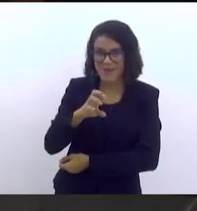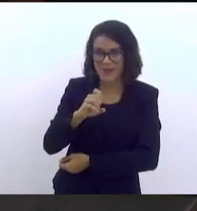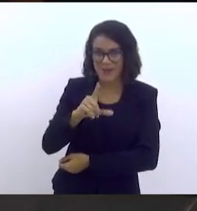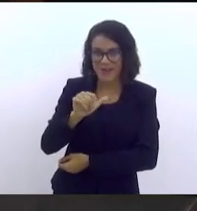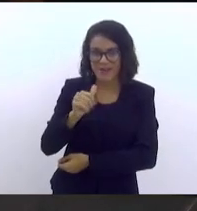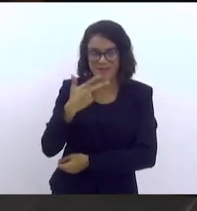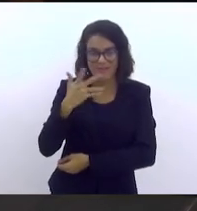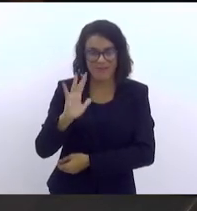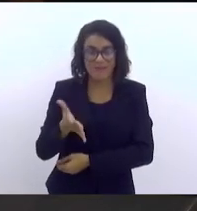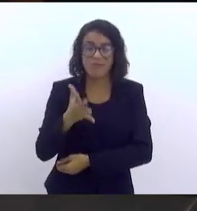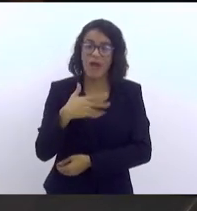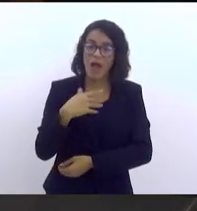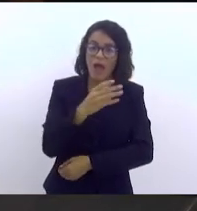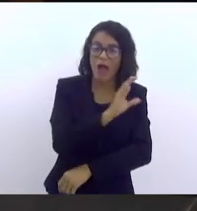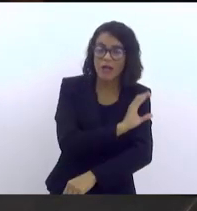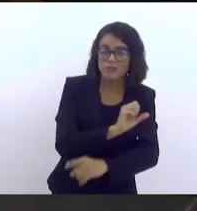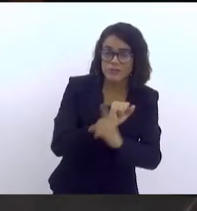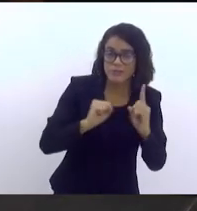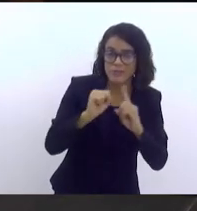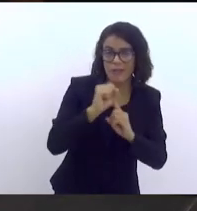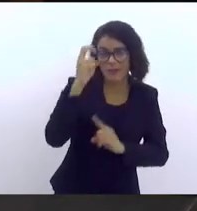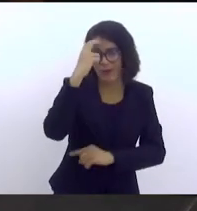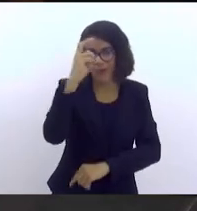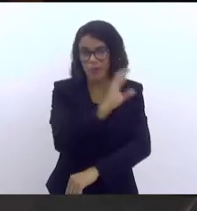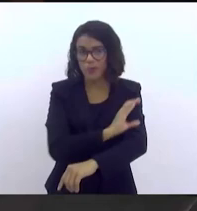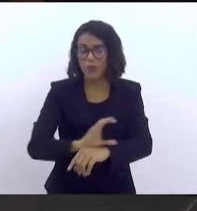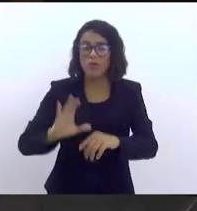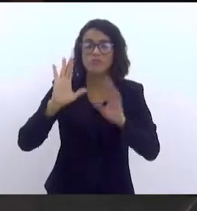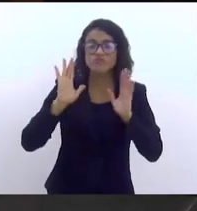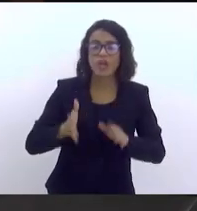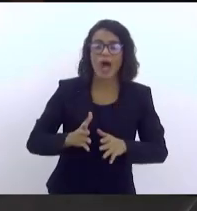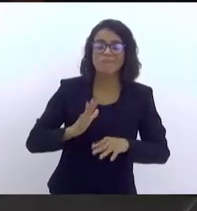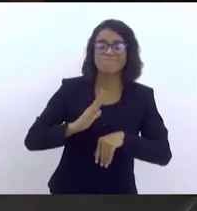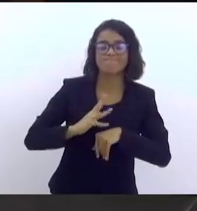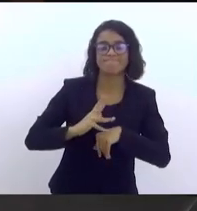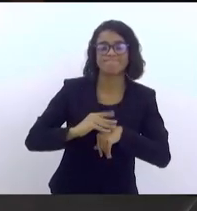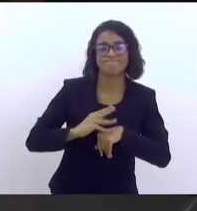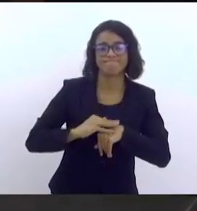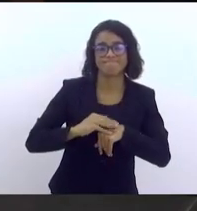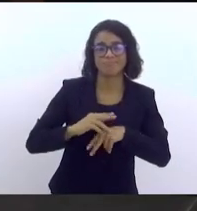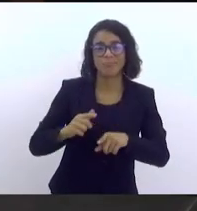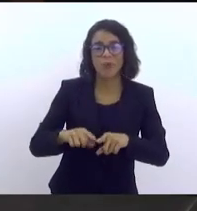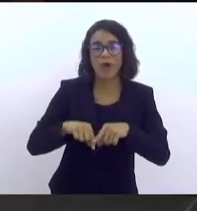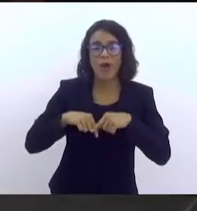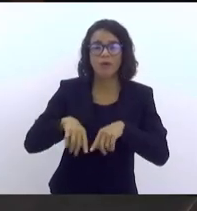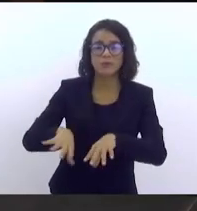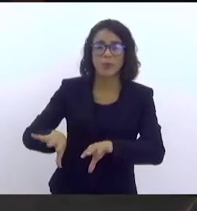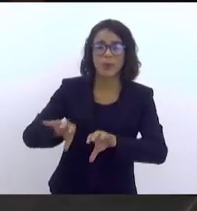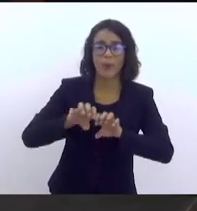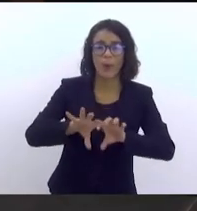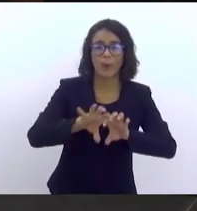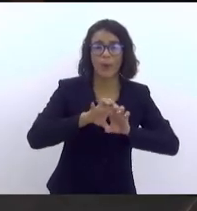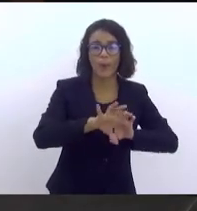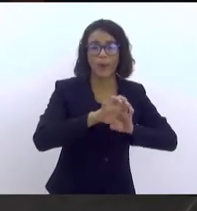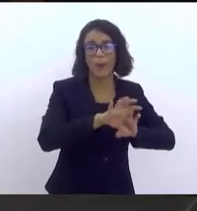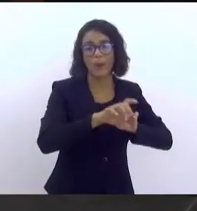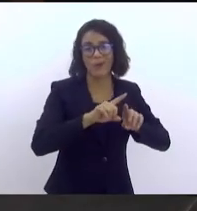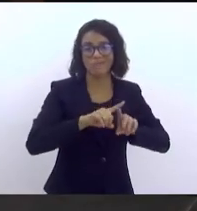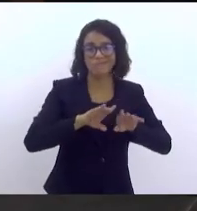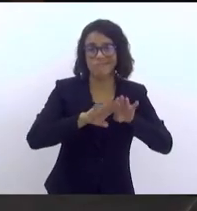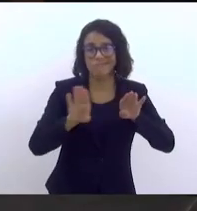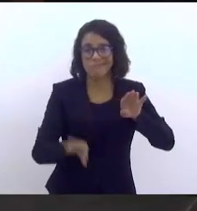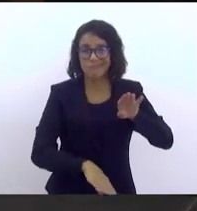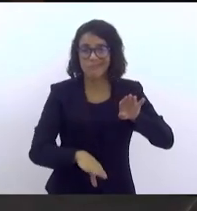a sociedade e a cultura estão adoecidas pelo consumo pela indiferença pela